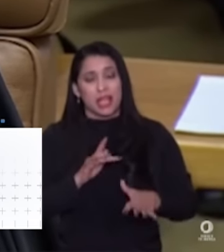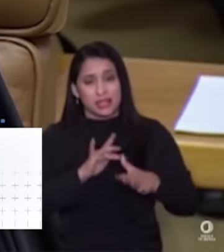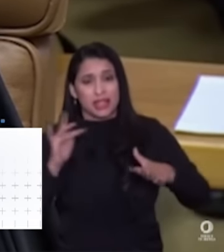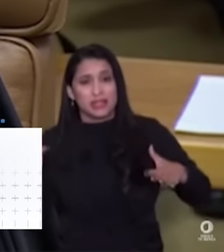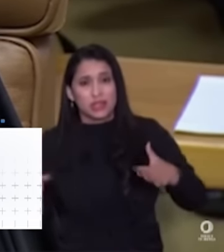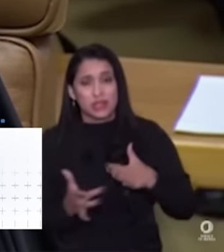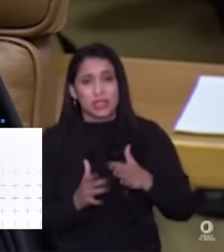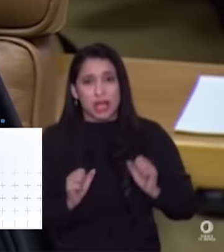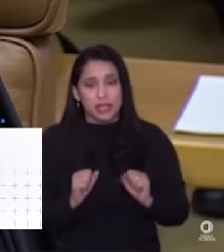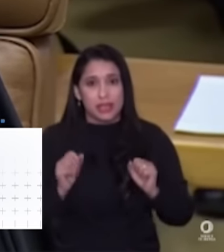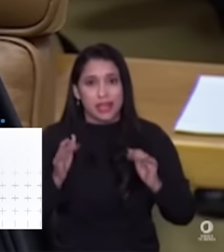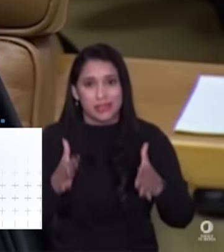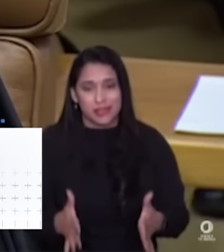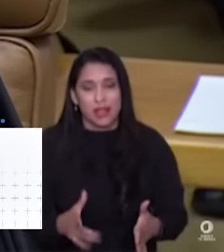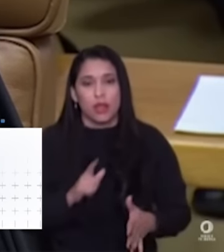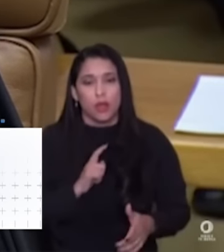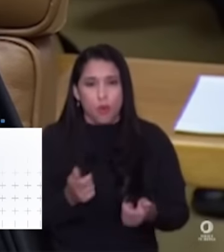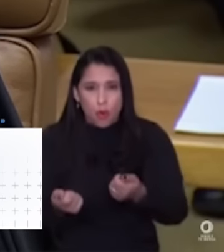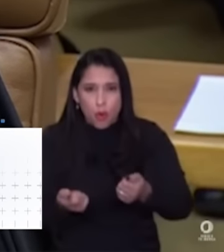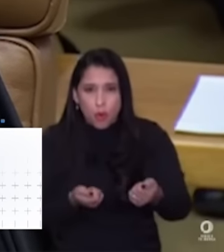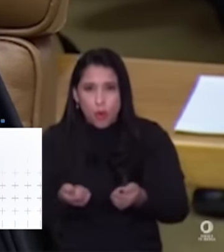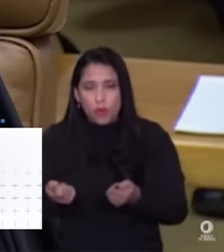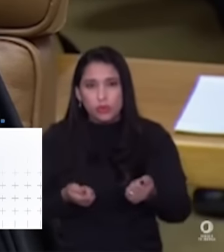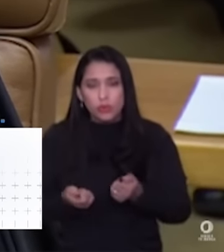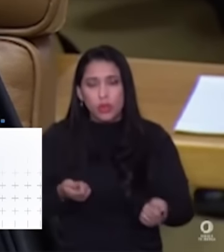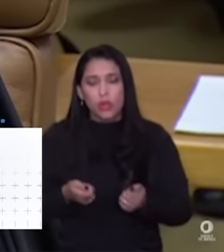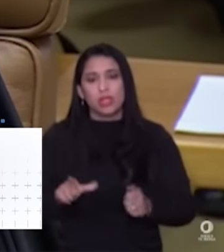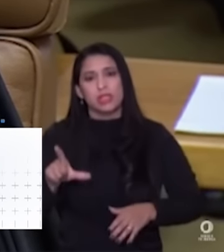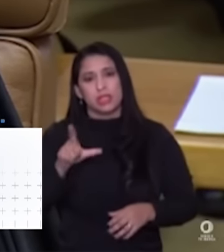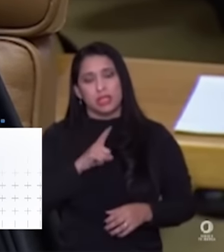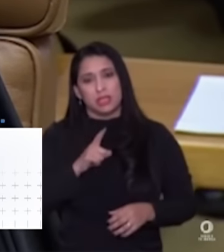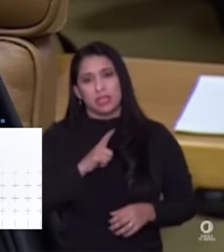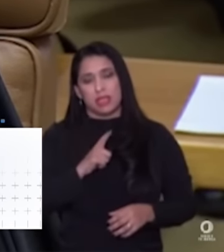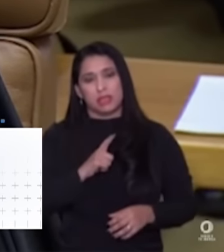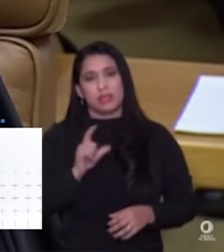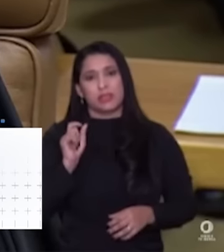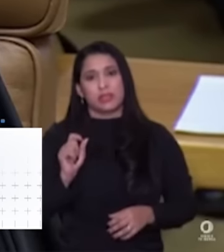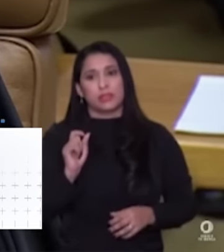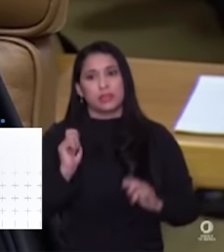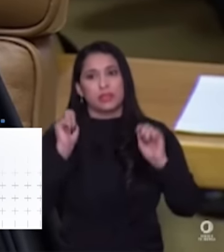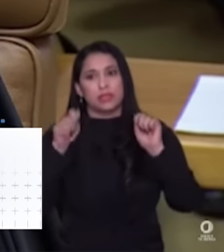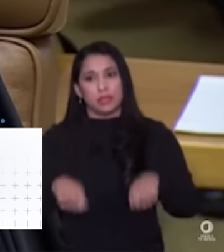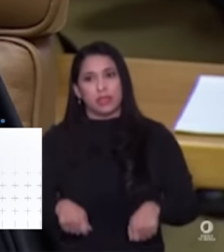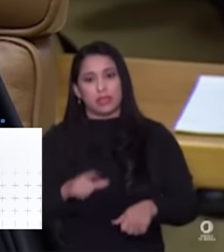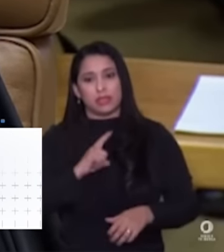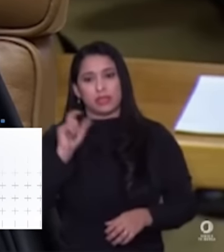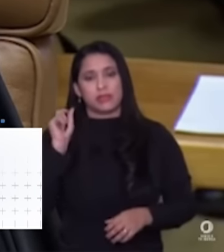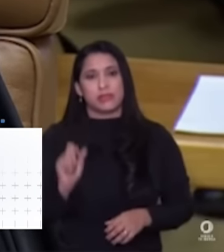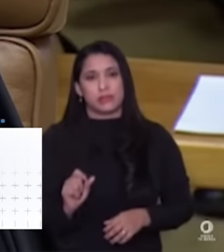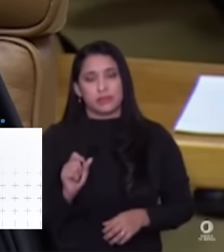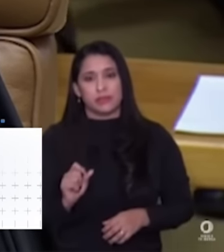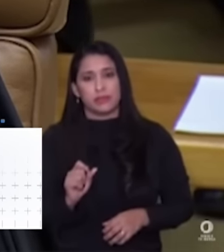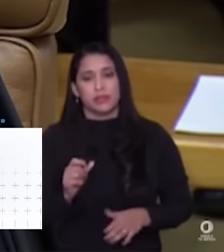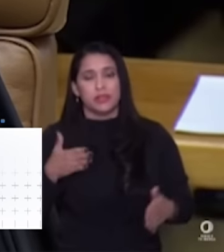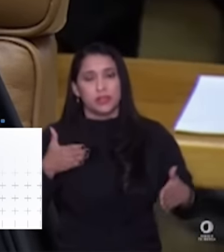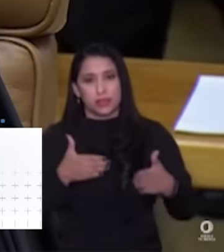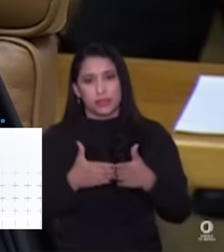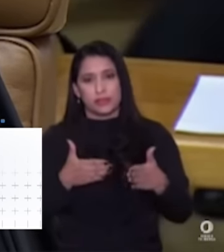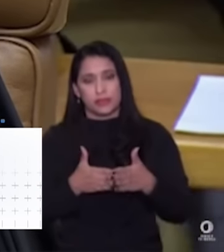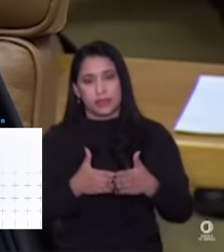sociais, sem que os meios de controle então vigentes tenham sido capazes de impedir a